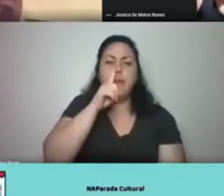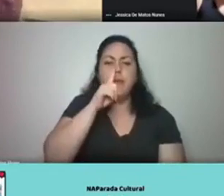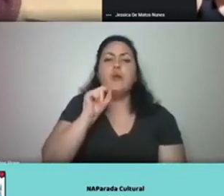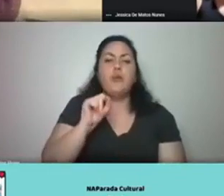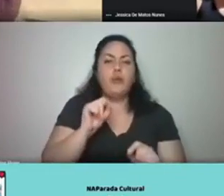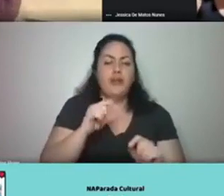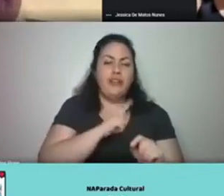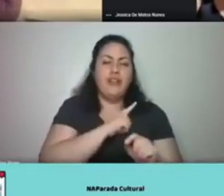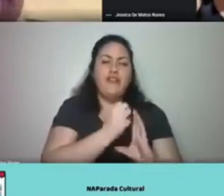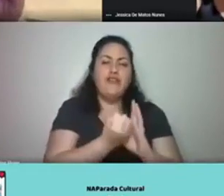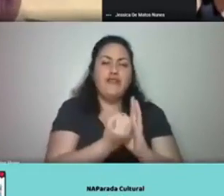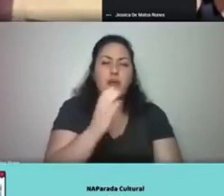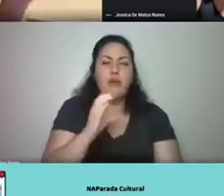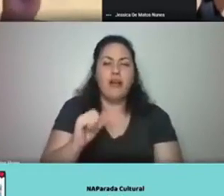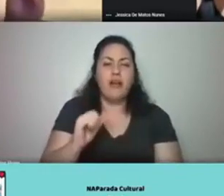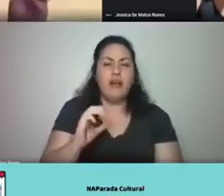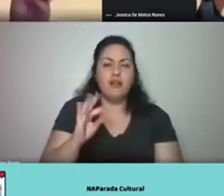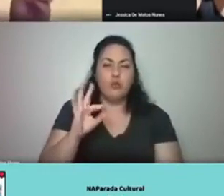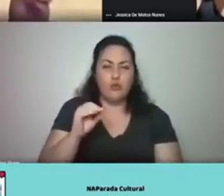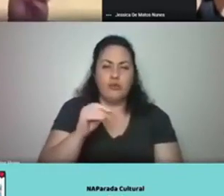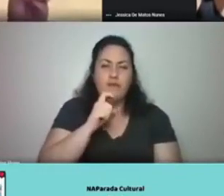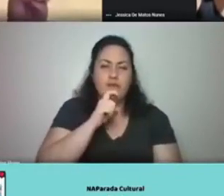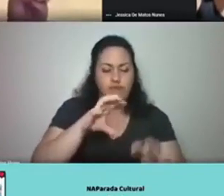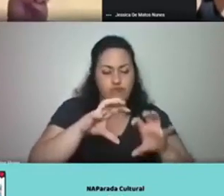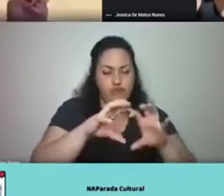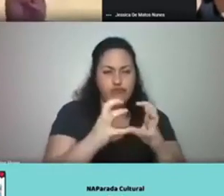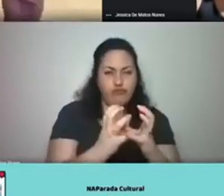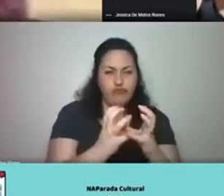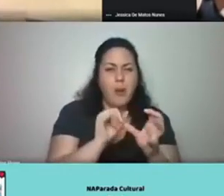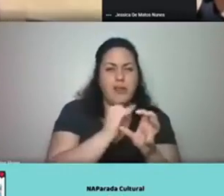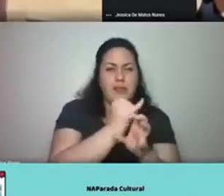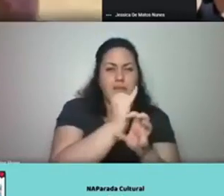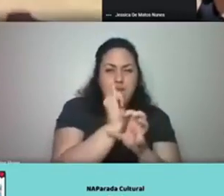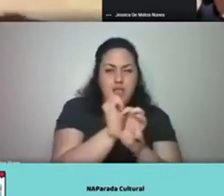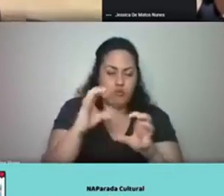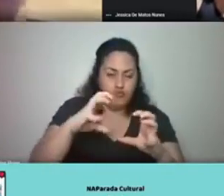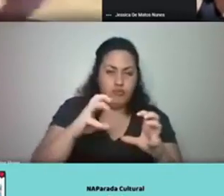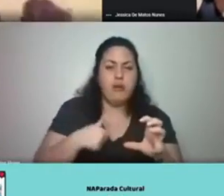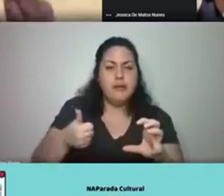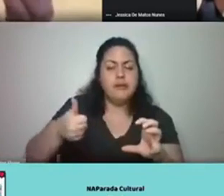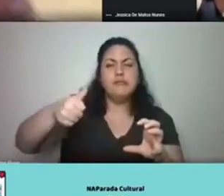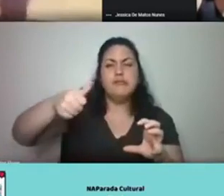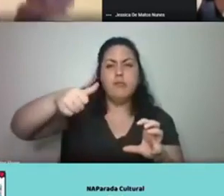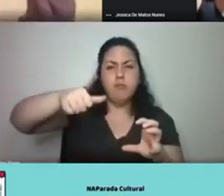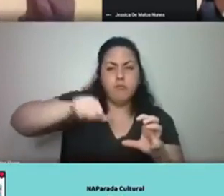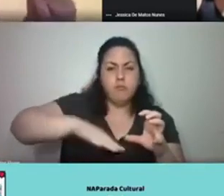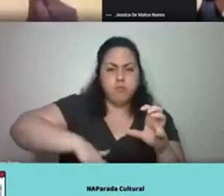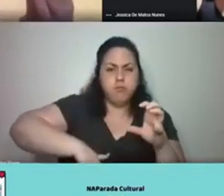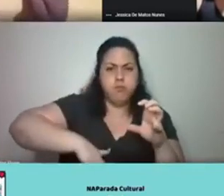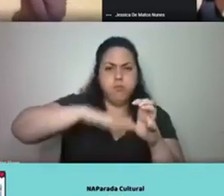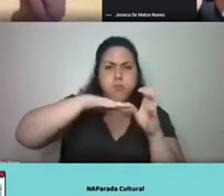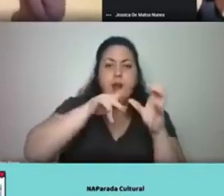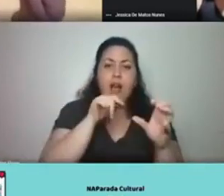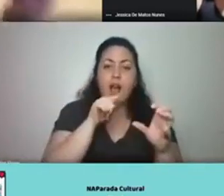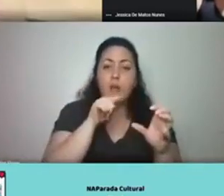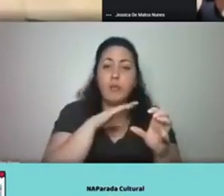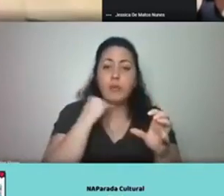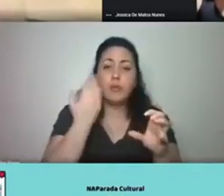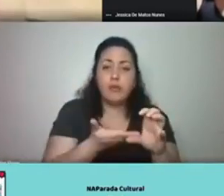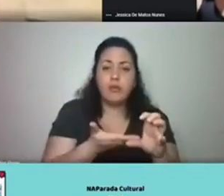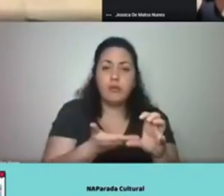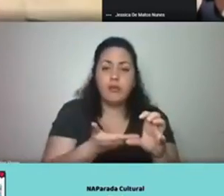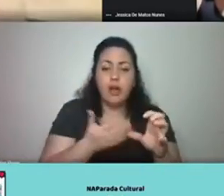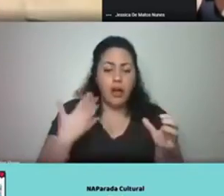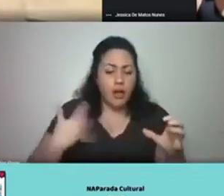né? E ela afogou o cacto. E ela chegou para uma amiga, para uma conhecida, enfim, e